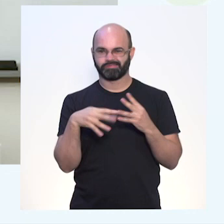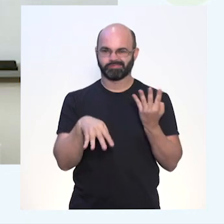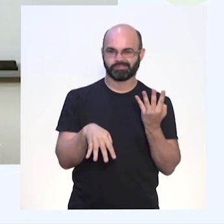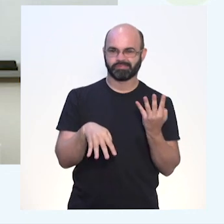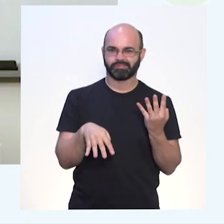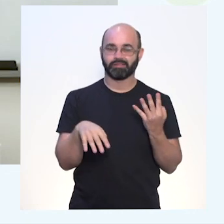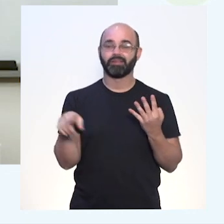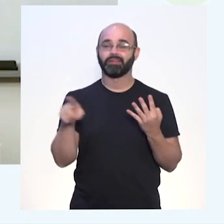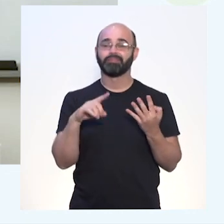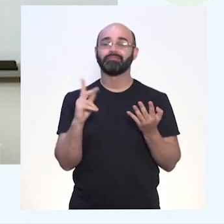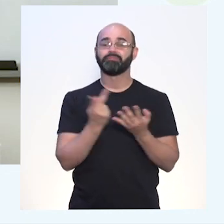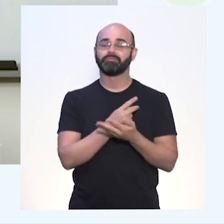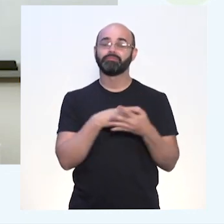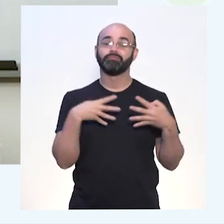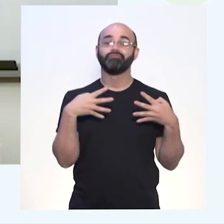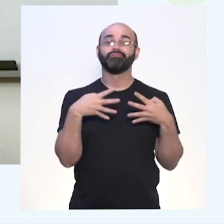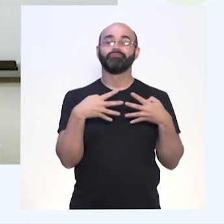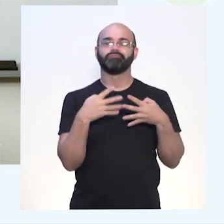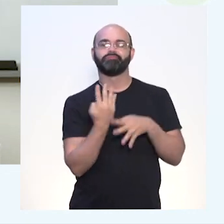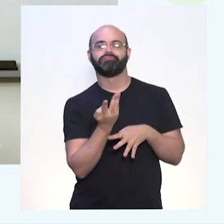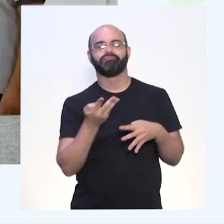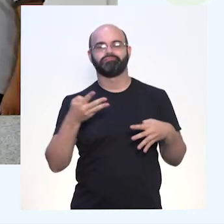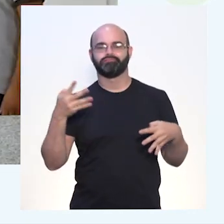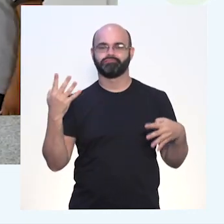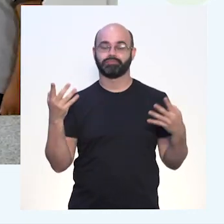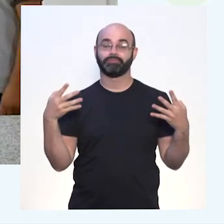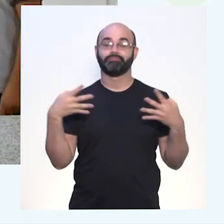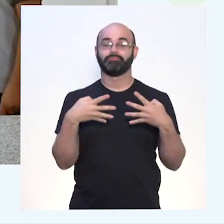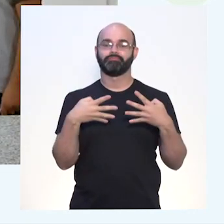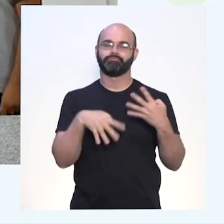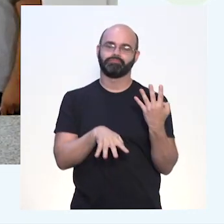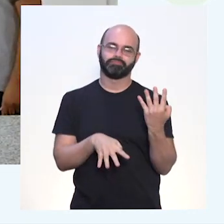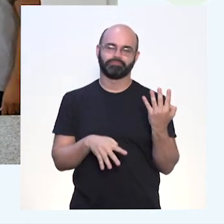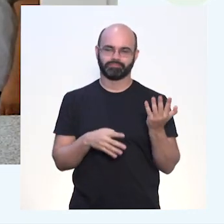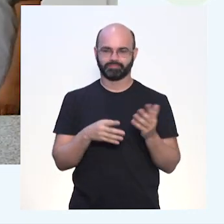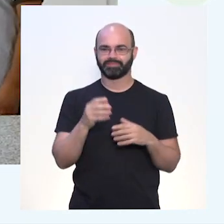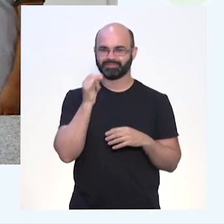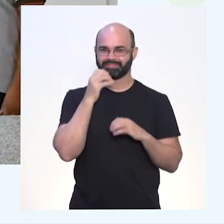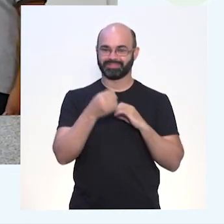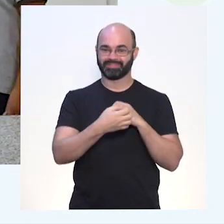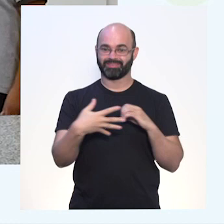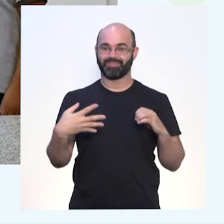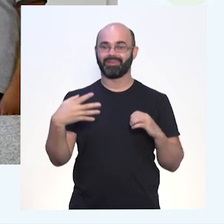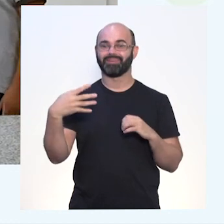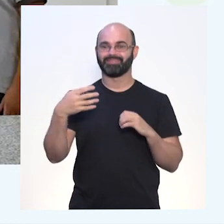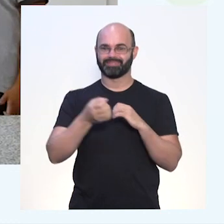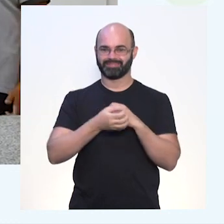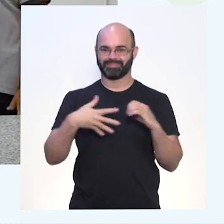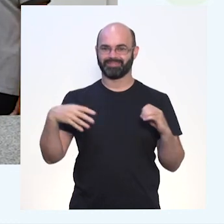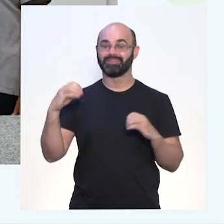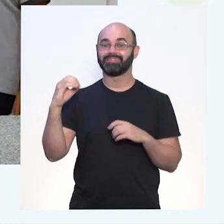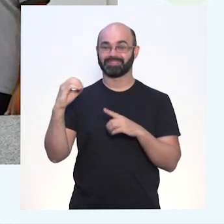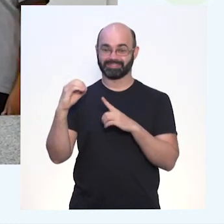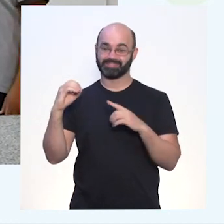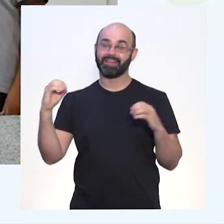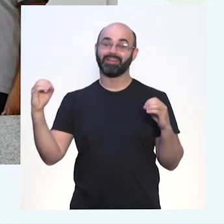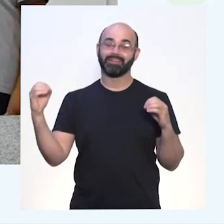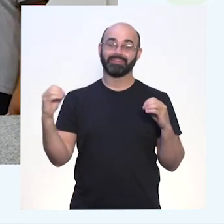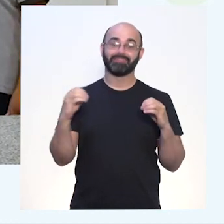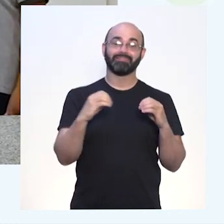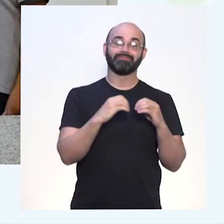vão simplesmente se separar. Aquele oxigênio que entrou fazendo parte da nossa turma, ele vai